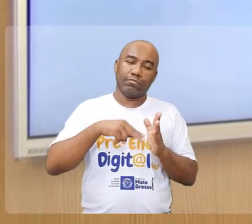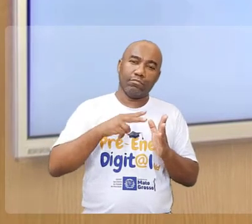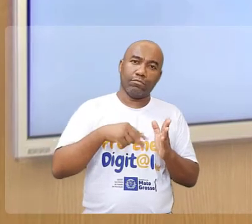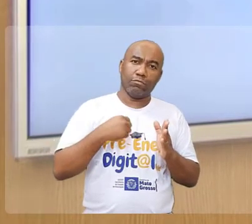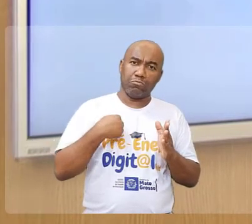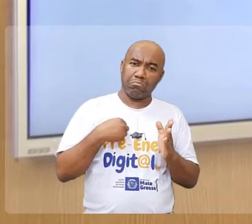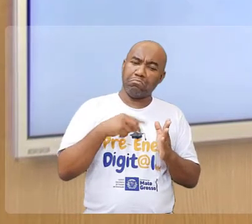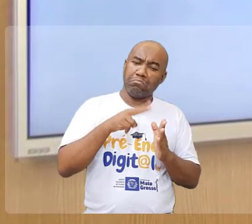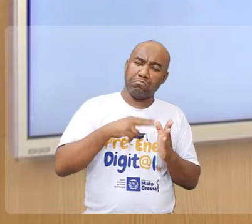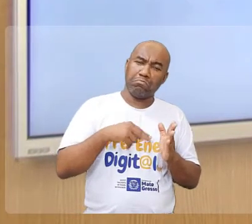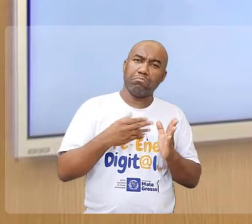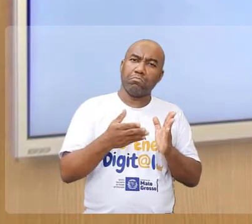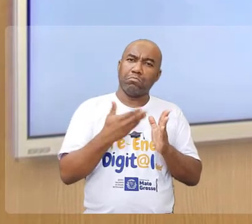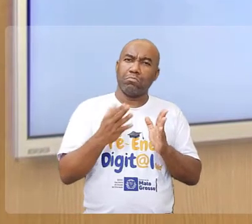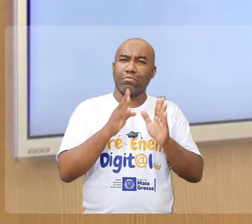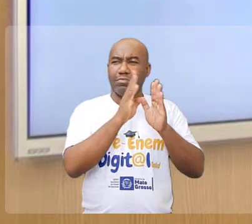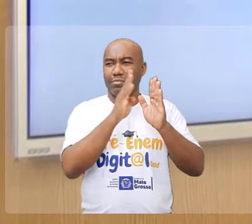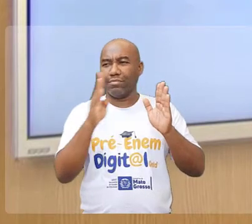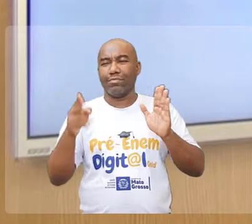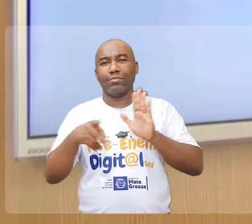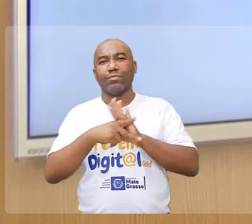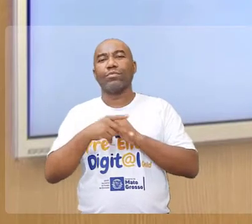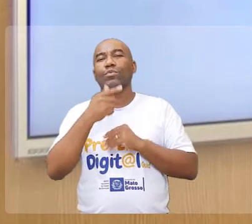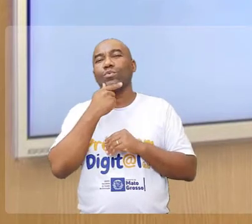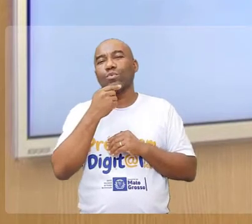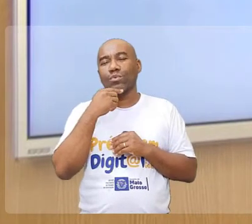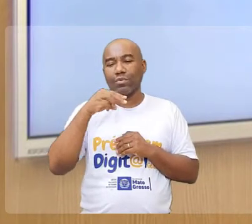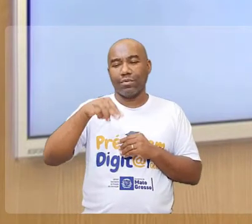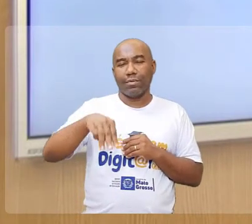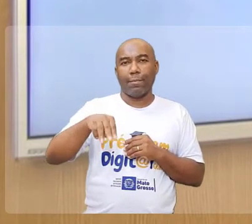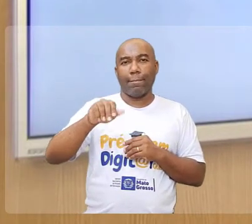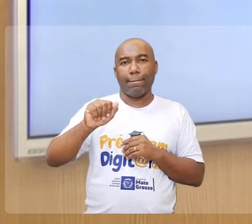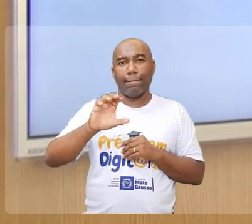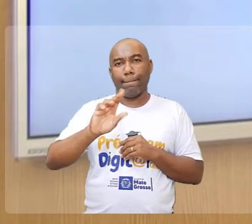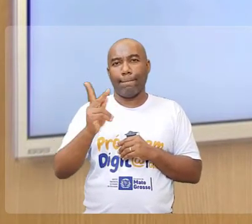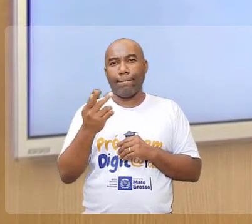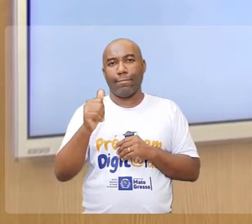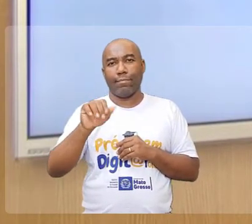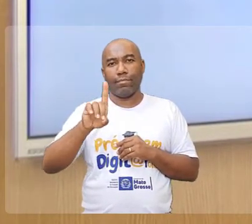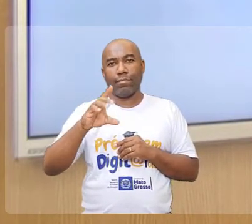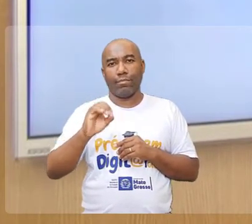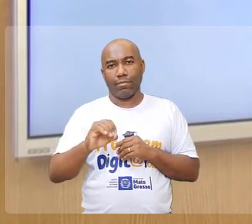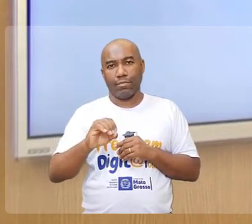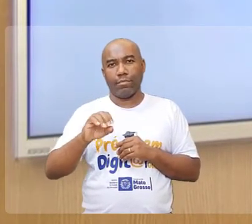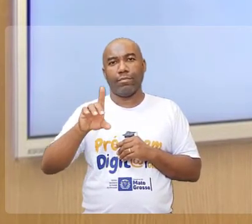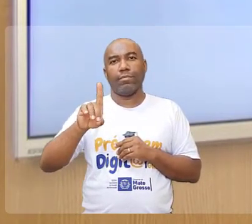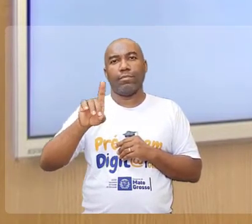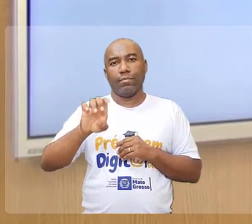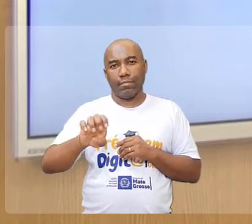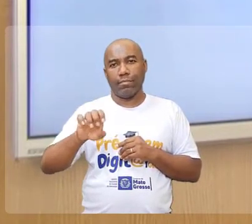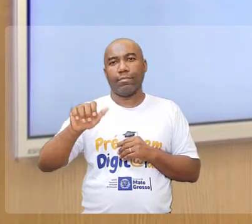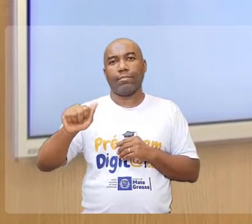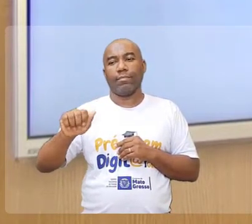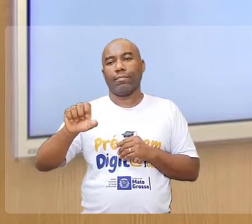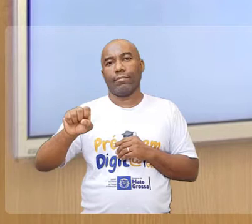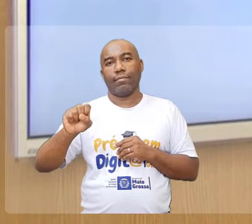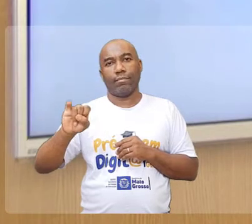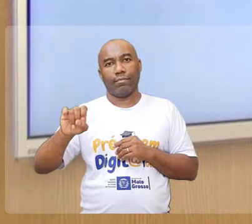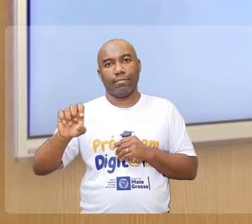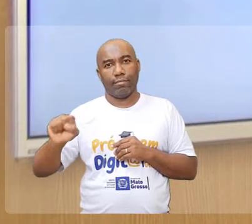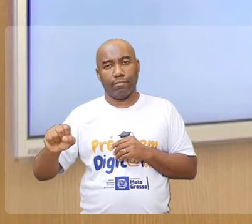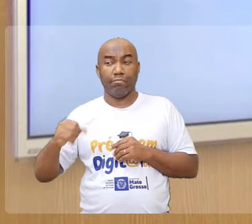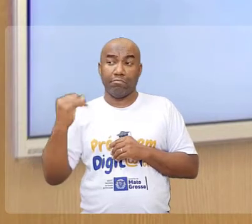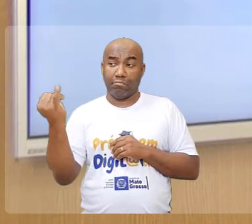uma biblioteca com bastantes livros de sua autoria. É muito interessante porque quando